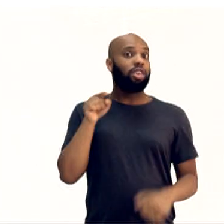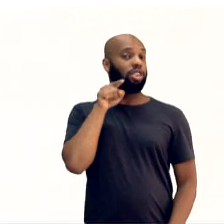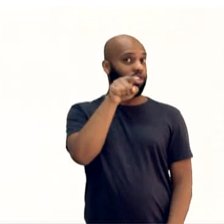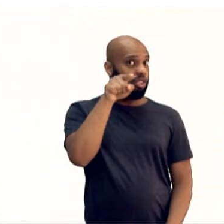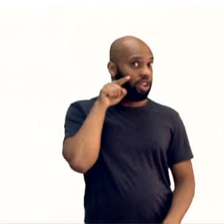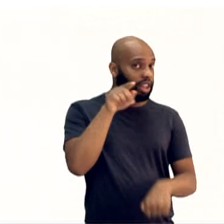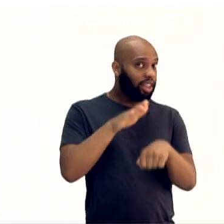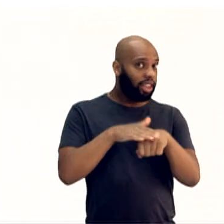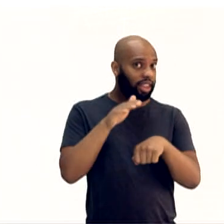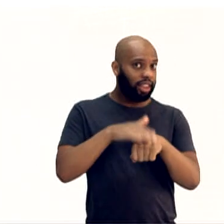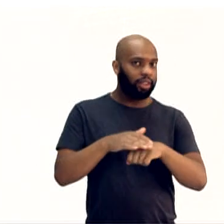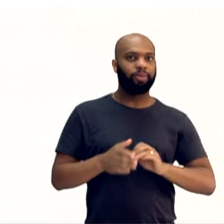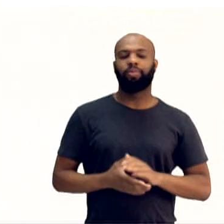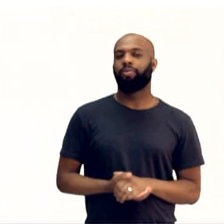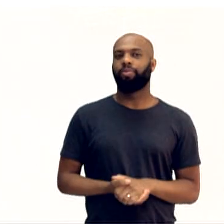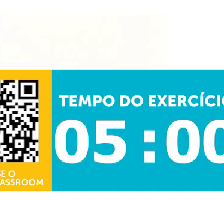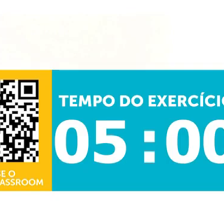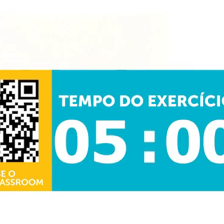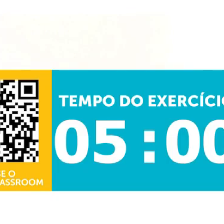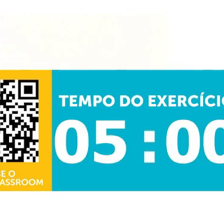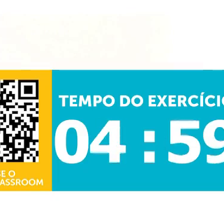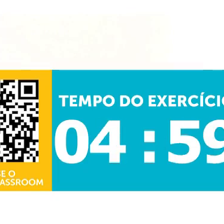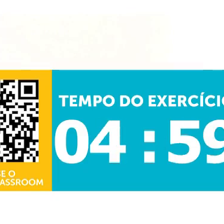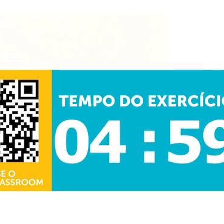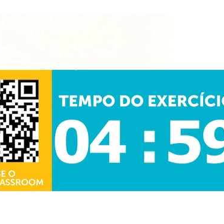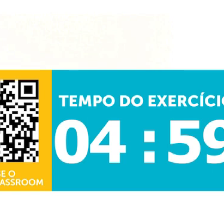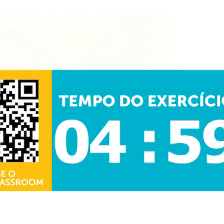é com vocês.